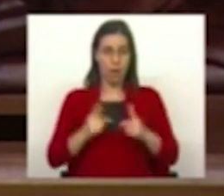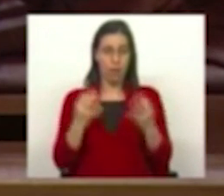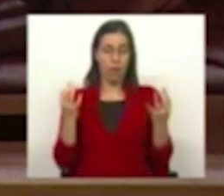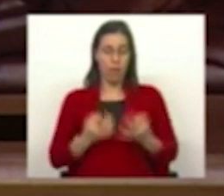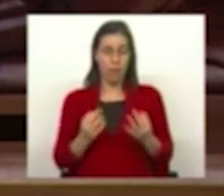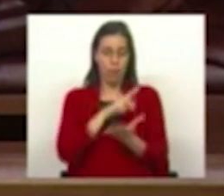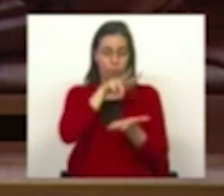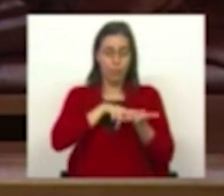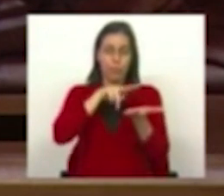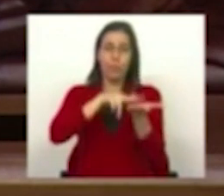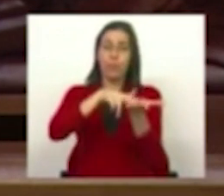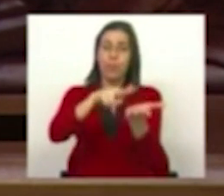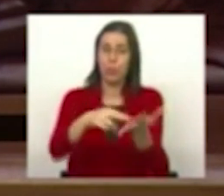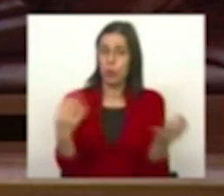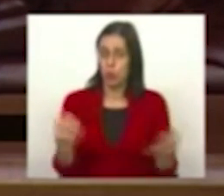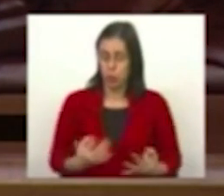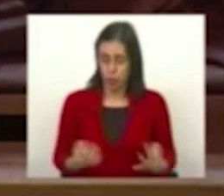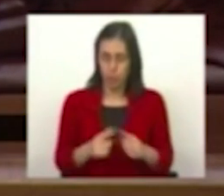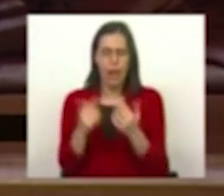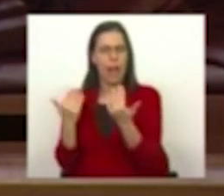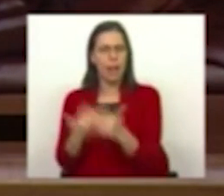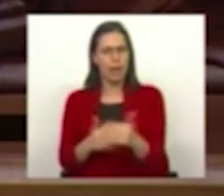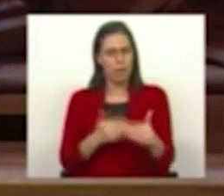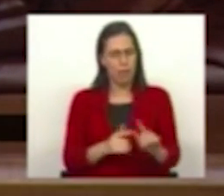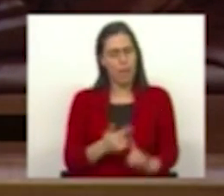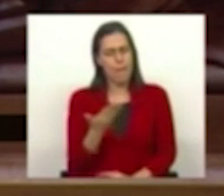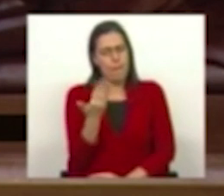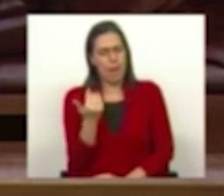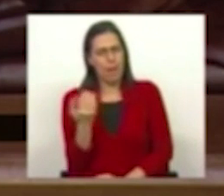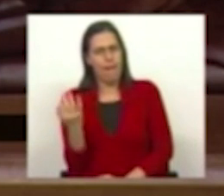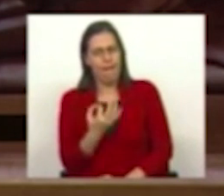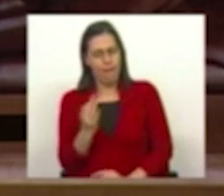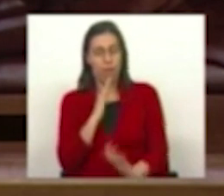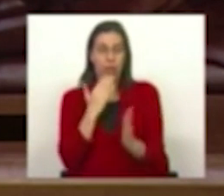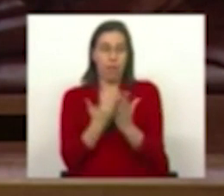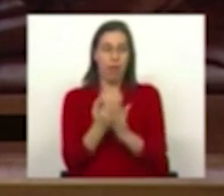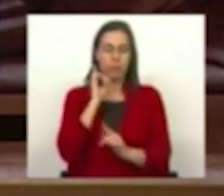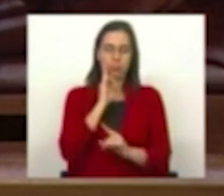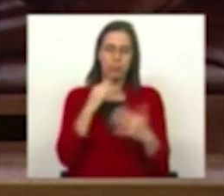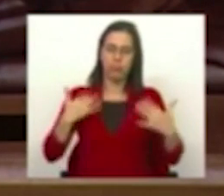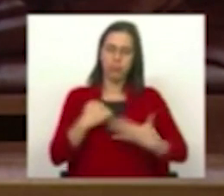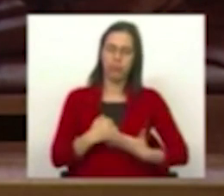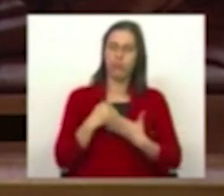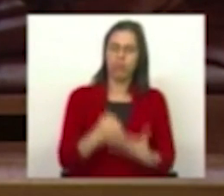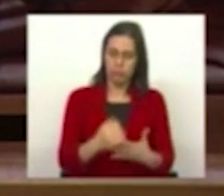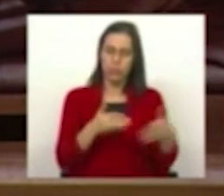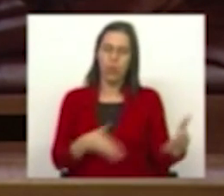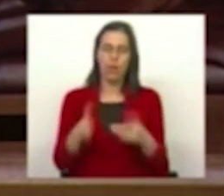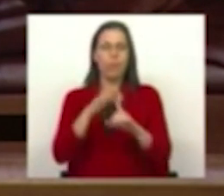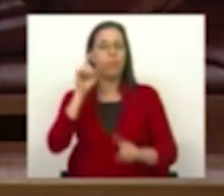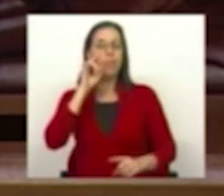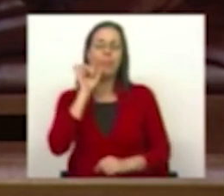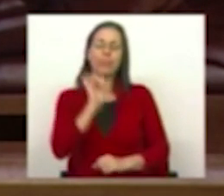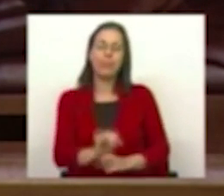foram, entretanto, aprovados, apesar das suas limitações e insuficiências, deram uma importante contribuição para o caminho da